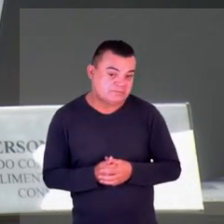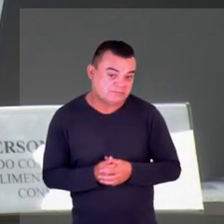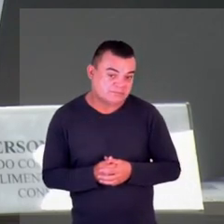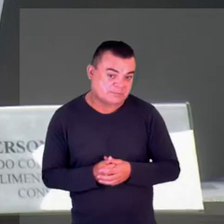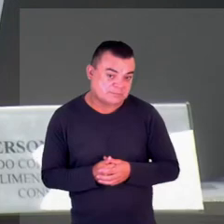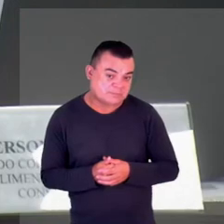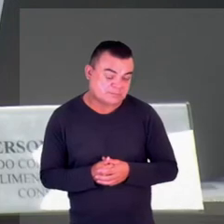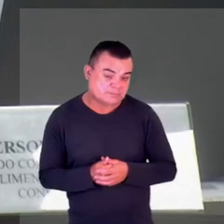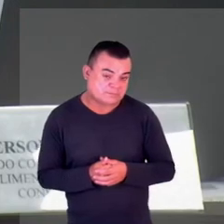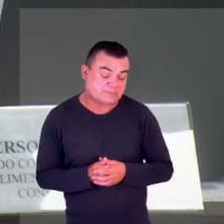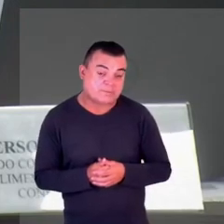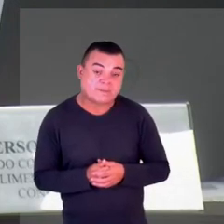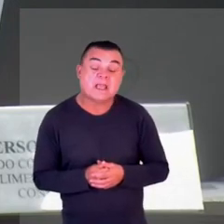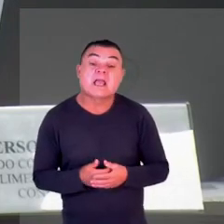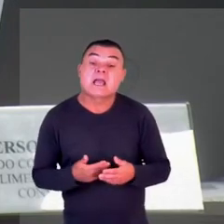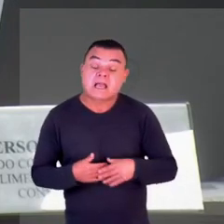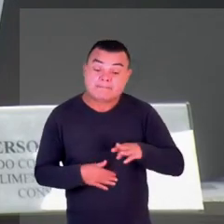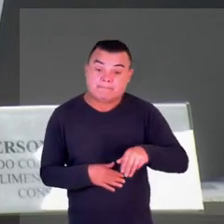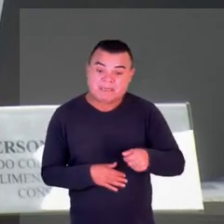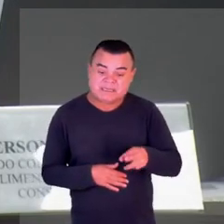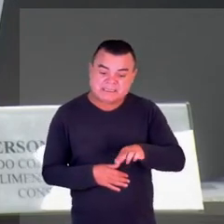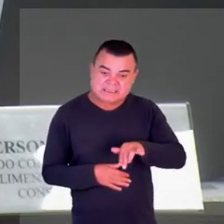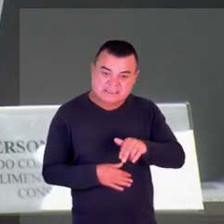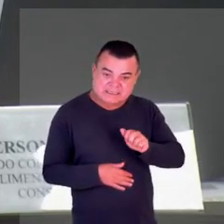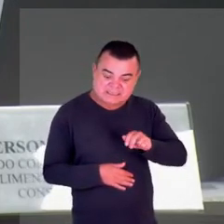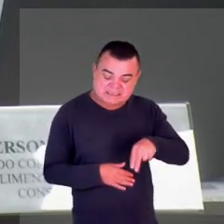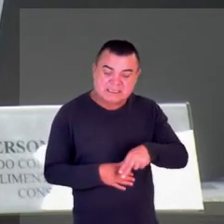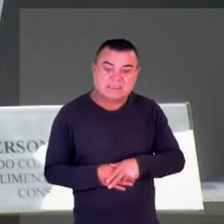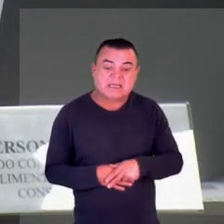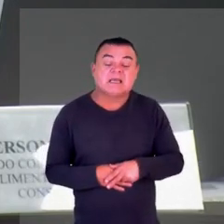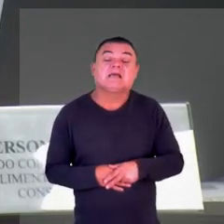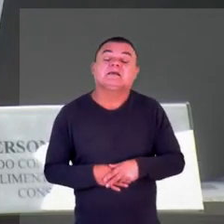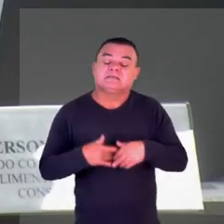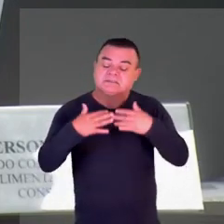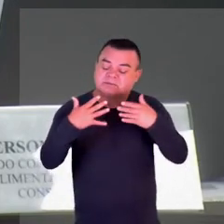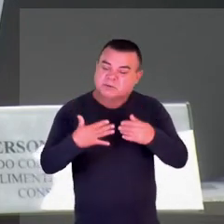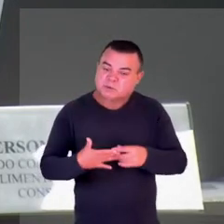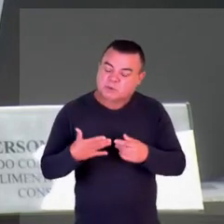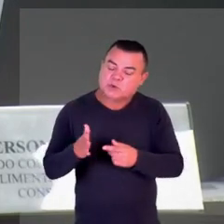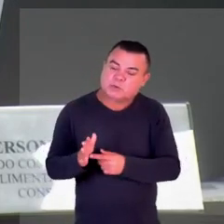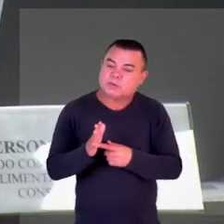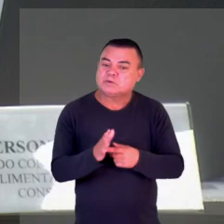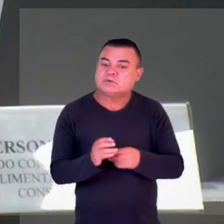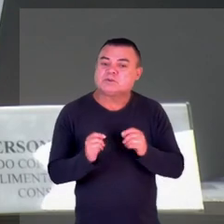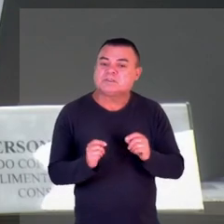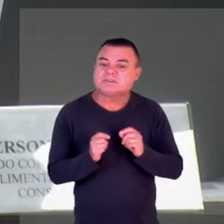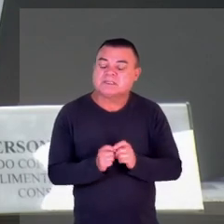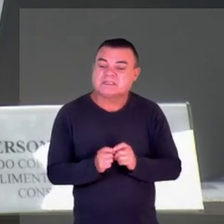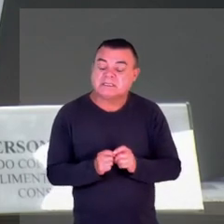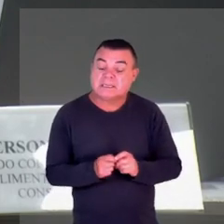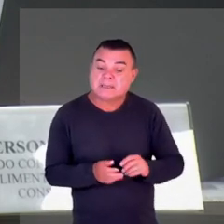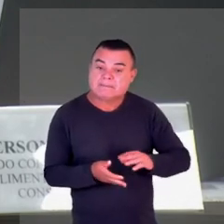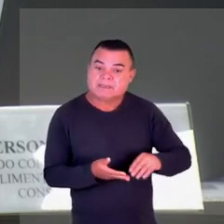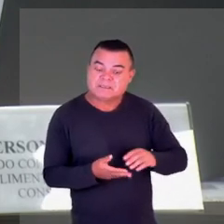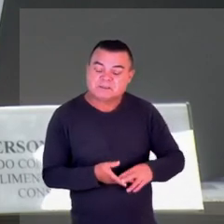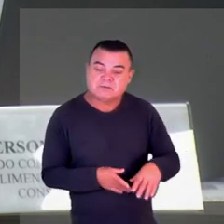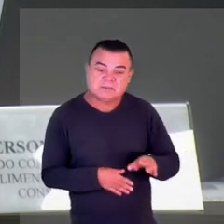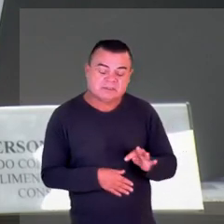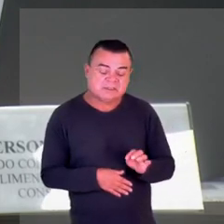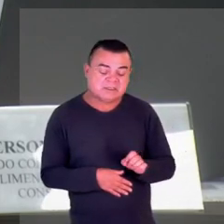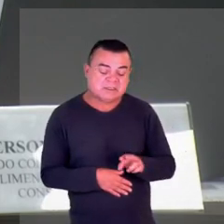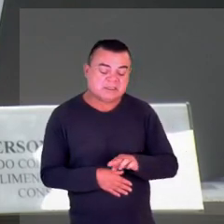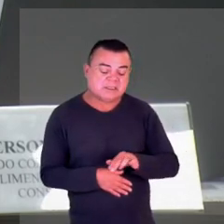companheira Mariana muito bem eh eh ilustrado aqui que tem perdido o território para plantação de soja